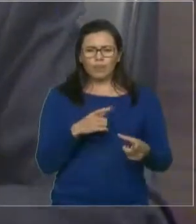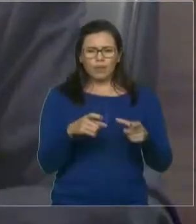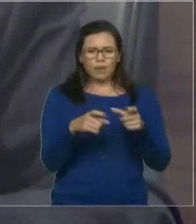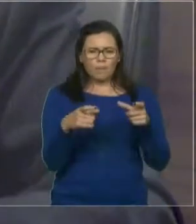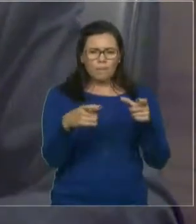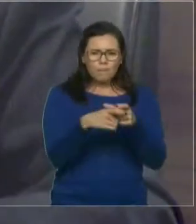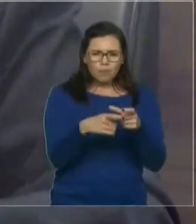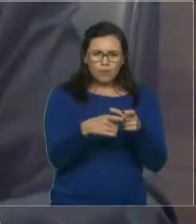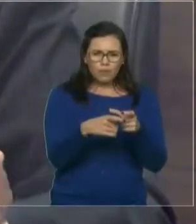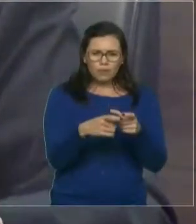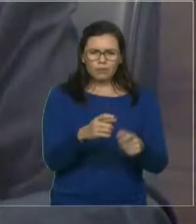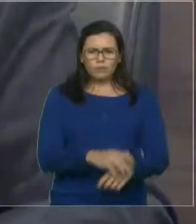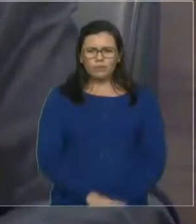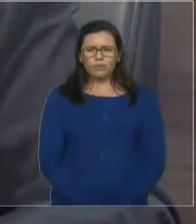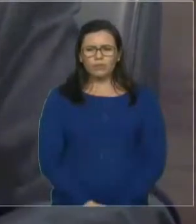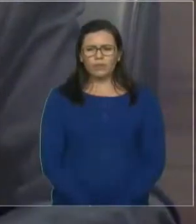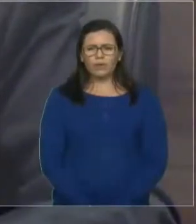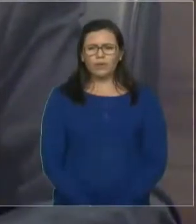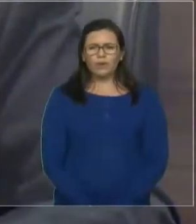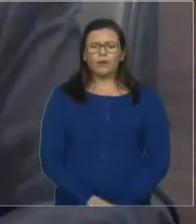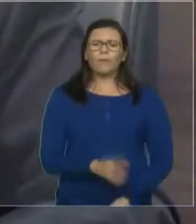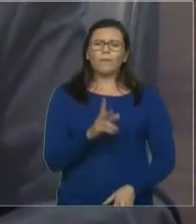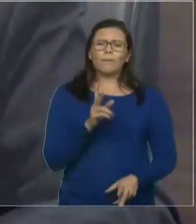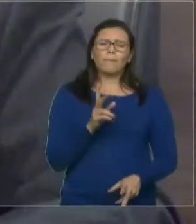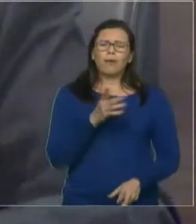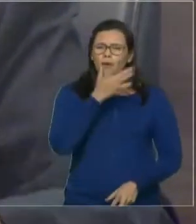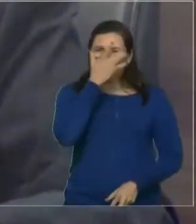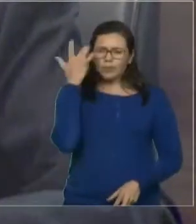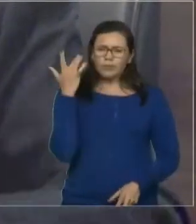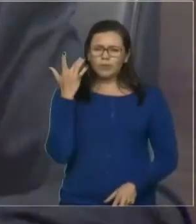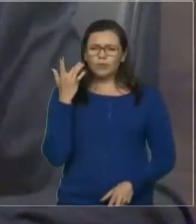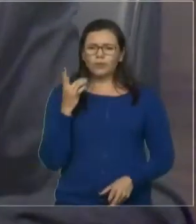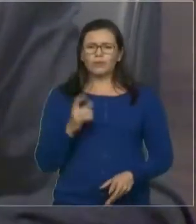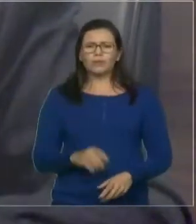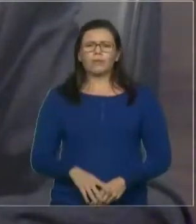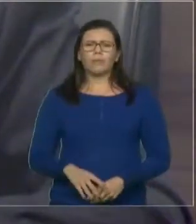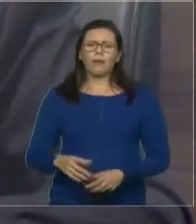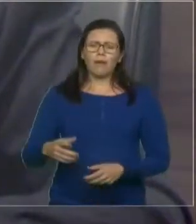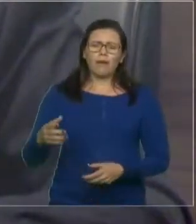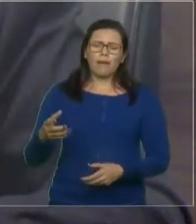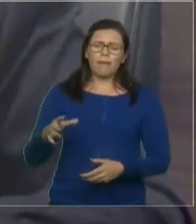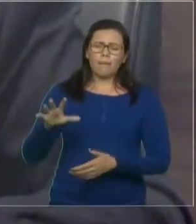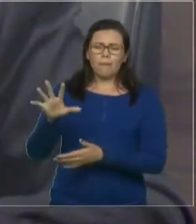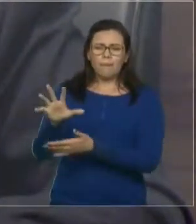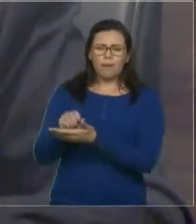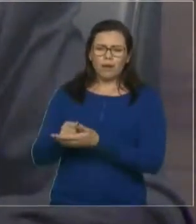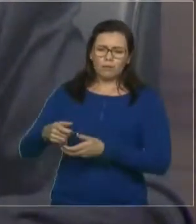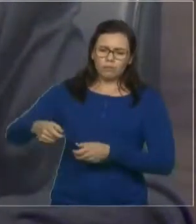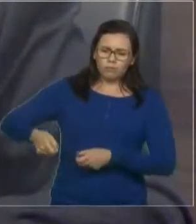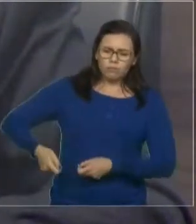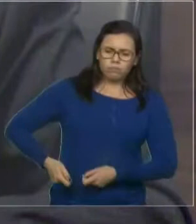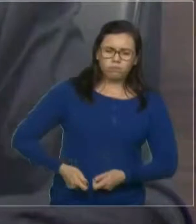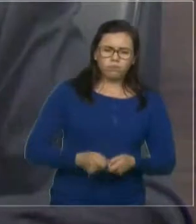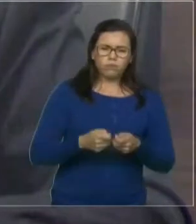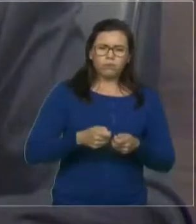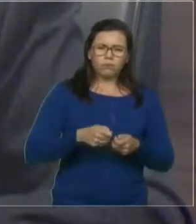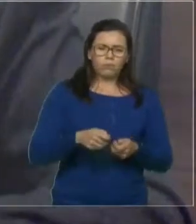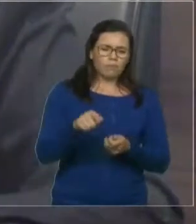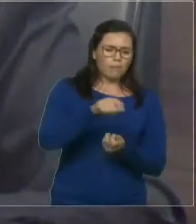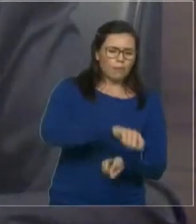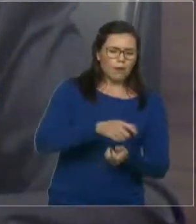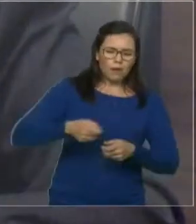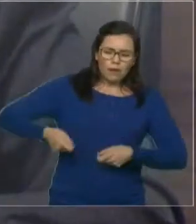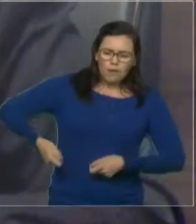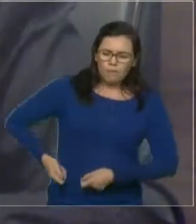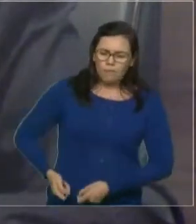aquele pessoal, como uma fonte de renda, ficava colocando pá de pissarra. Boa observação, deputado. Boa observação. E aí o